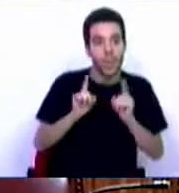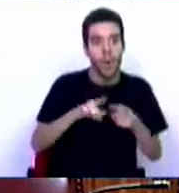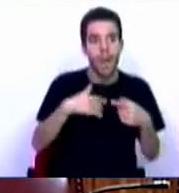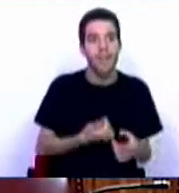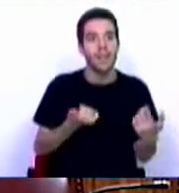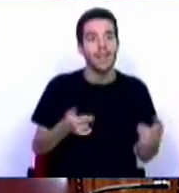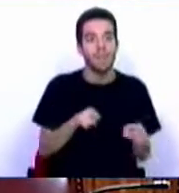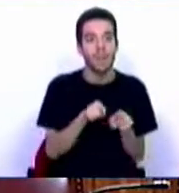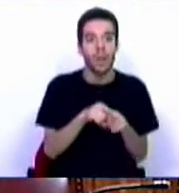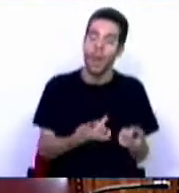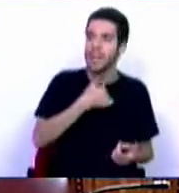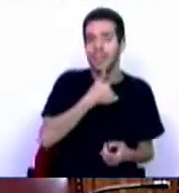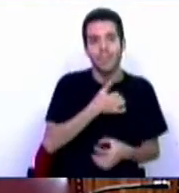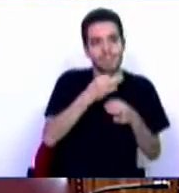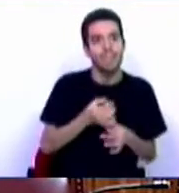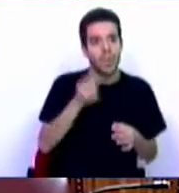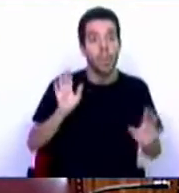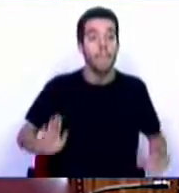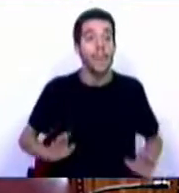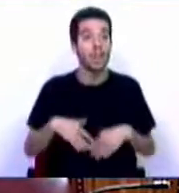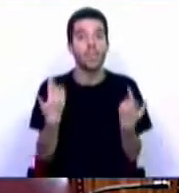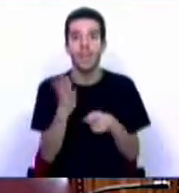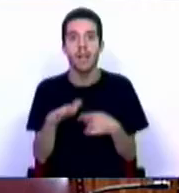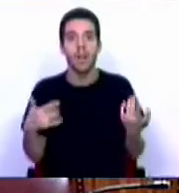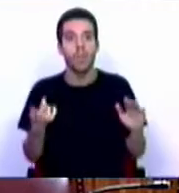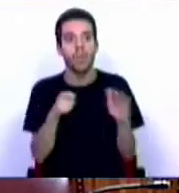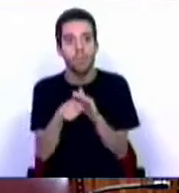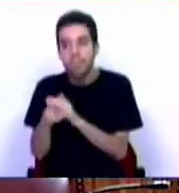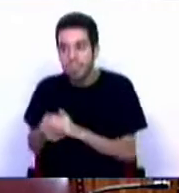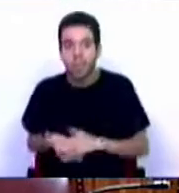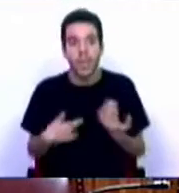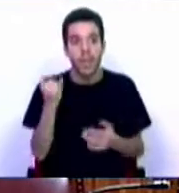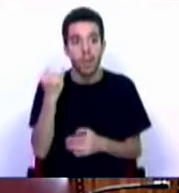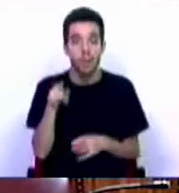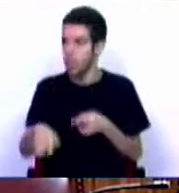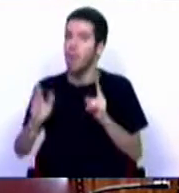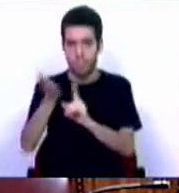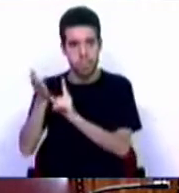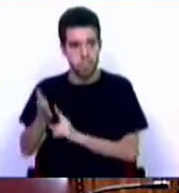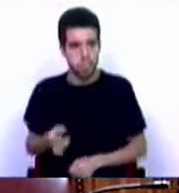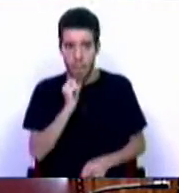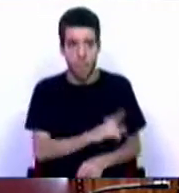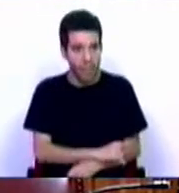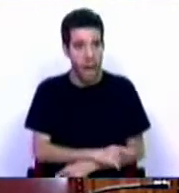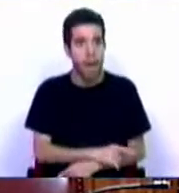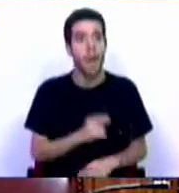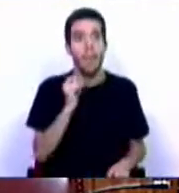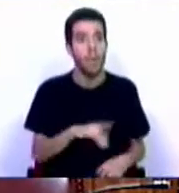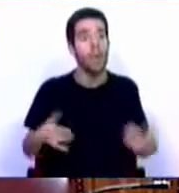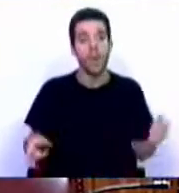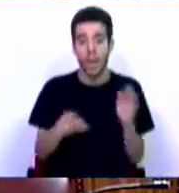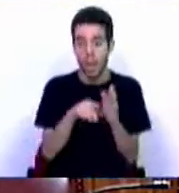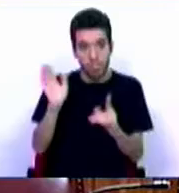ordem nacional não seja a mais decisiva de todas. Mas os outros usos abusivos das estruturas fundacionais já são sancionados por outra via. São sancionadas penalmente,